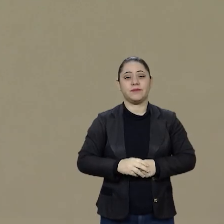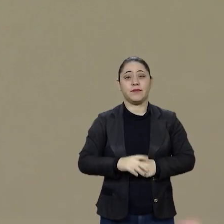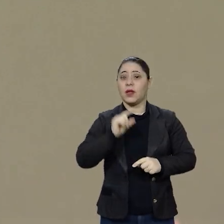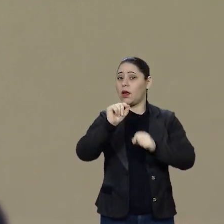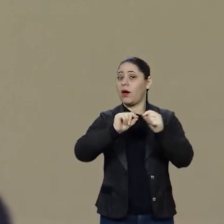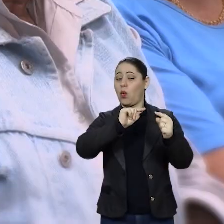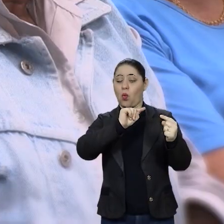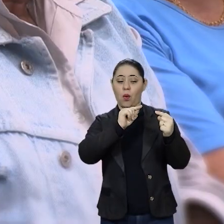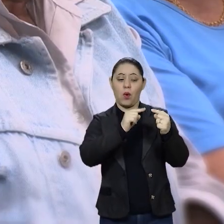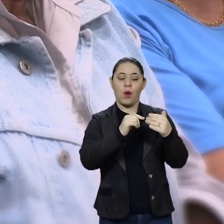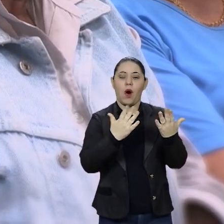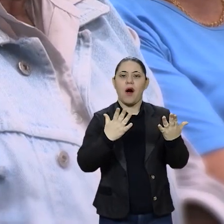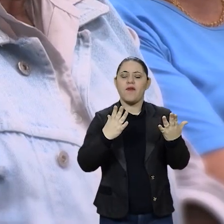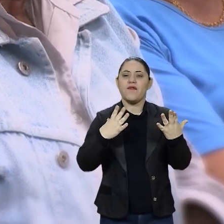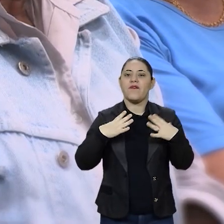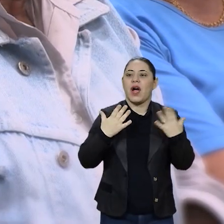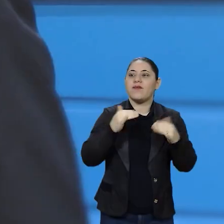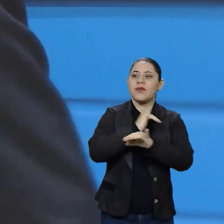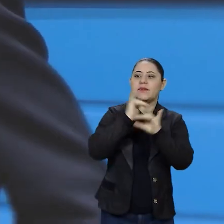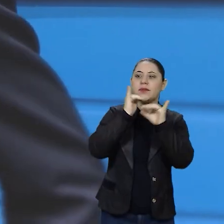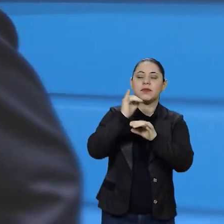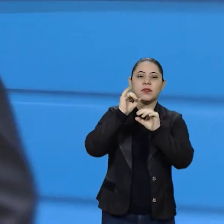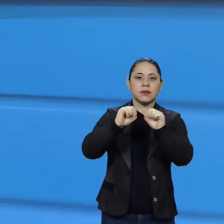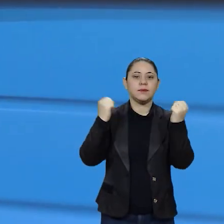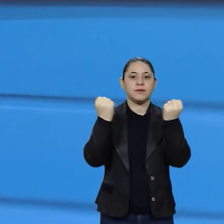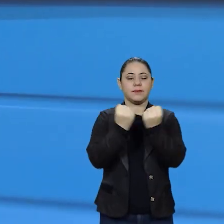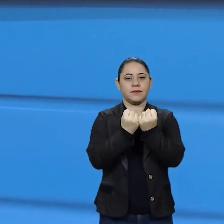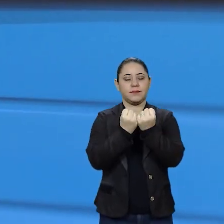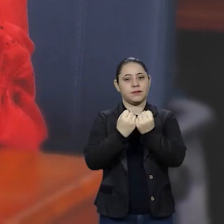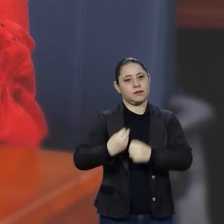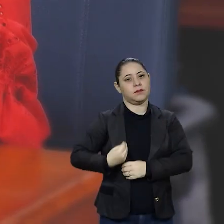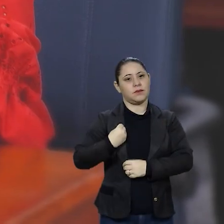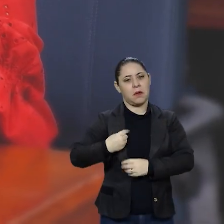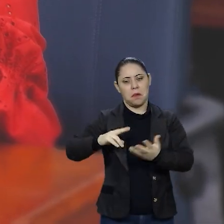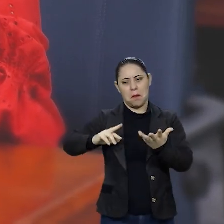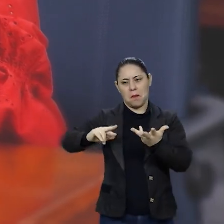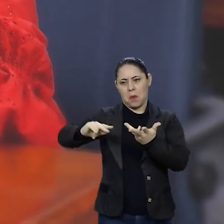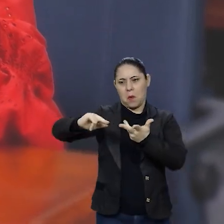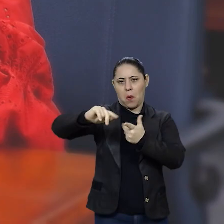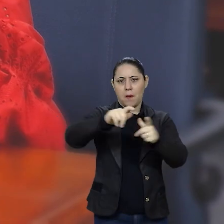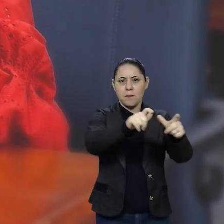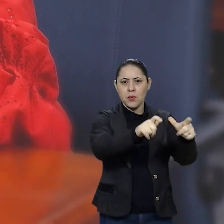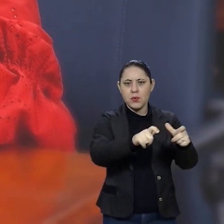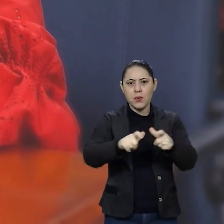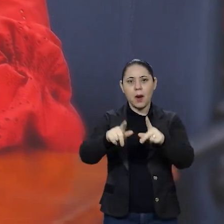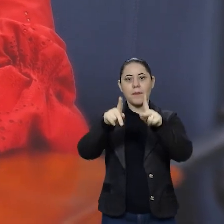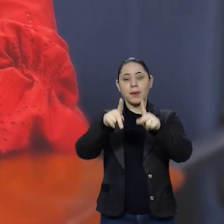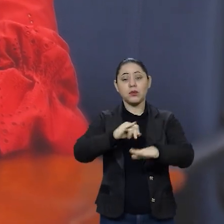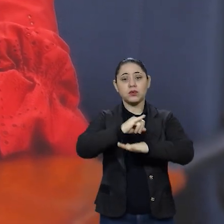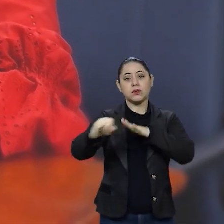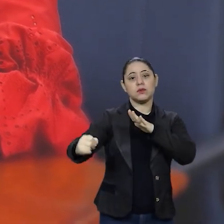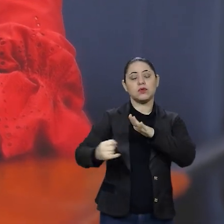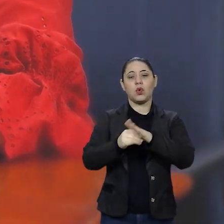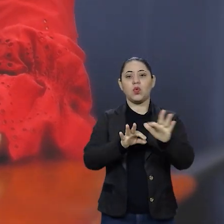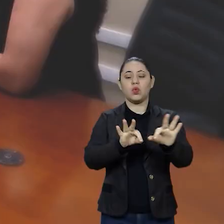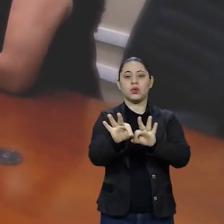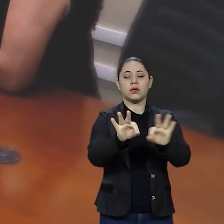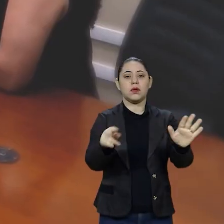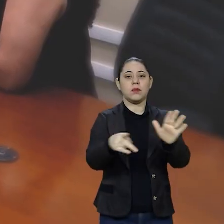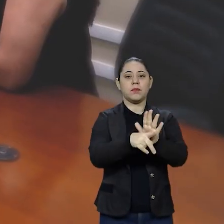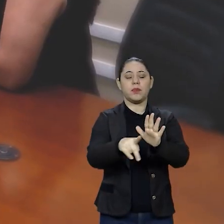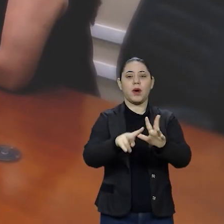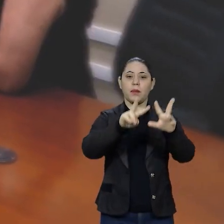e visa a promoção de eventos e seminários com a participação de diversos órgãos públicos e organizações